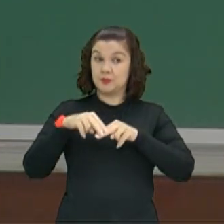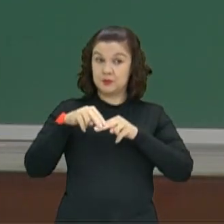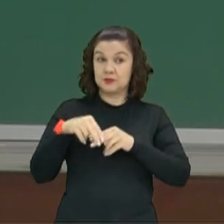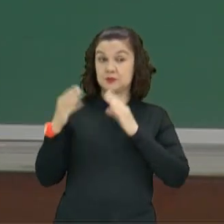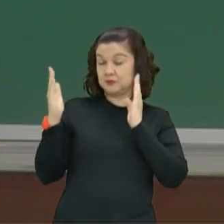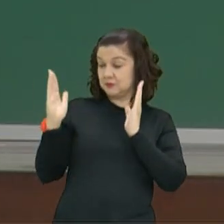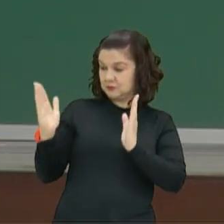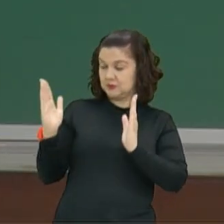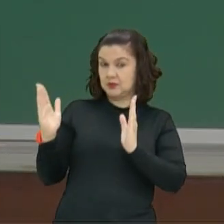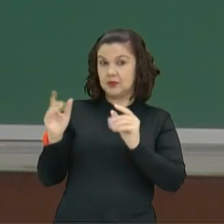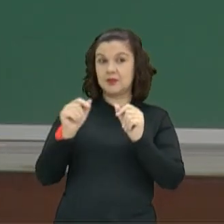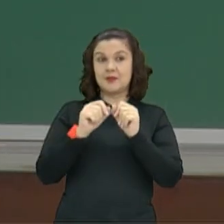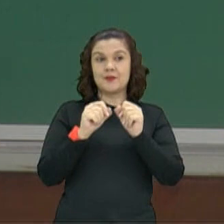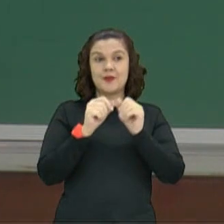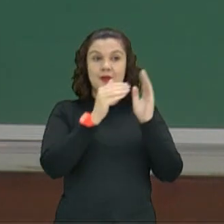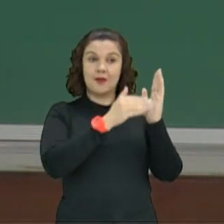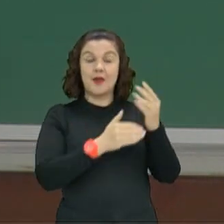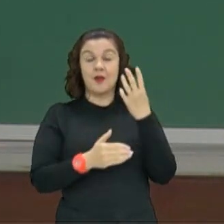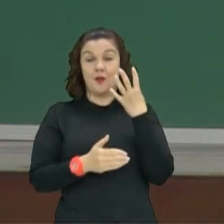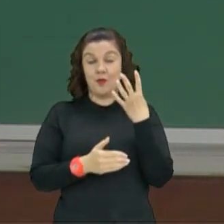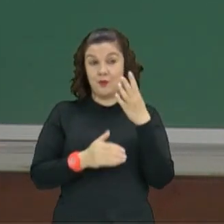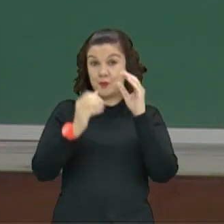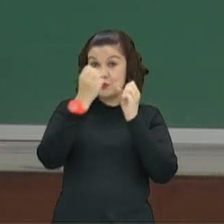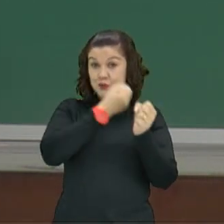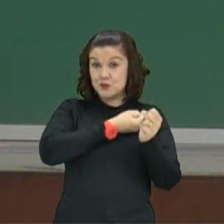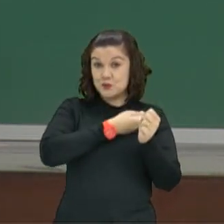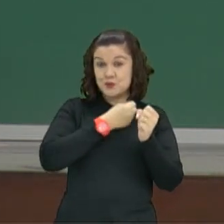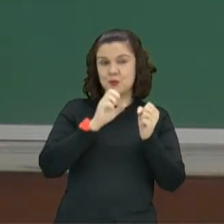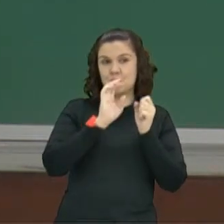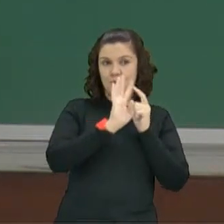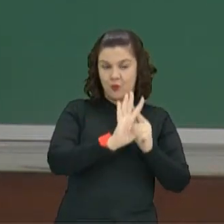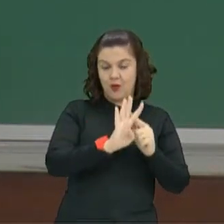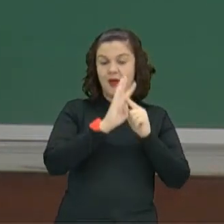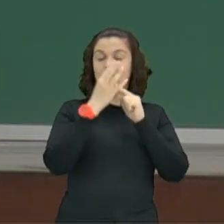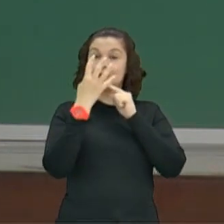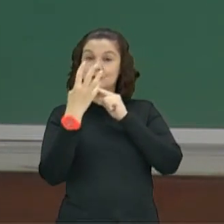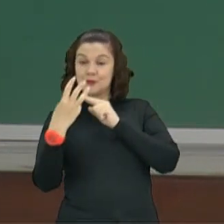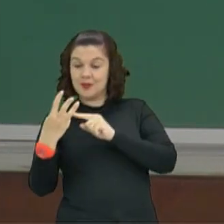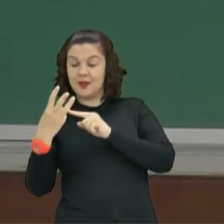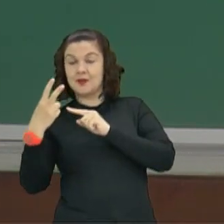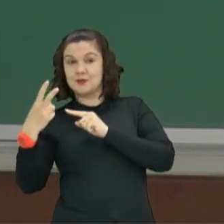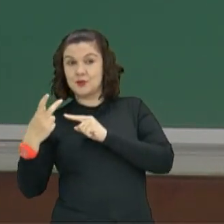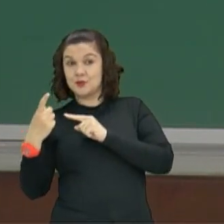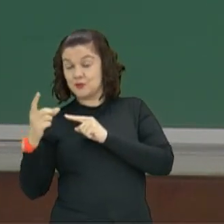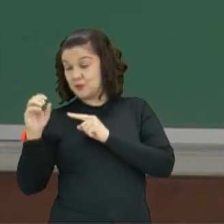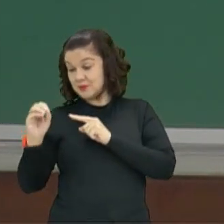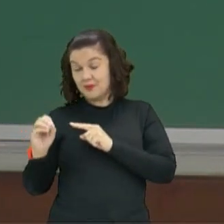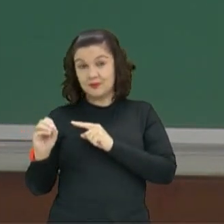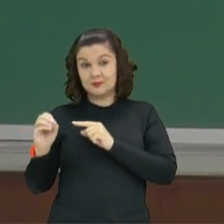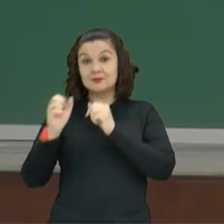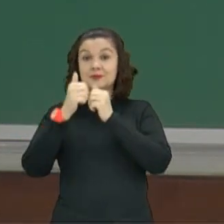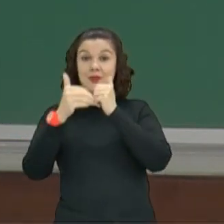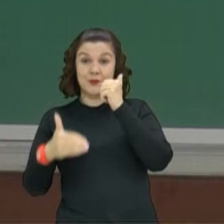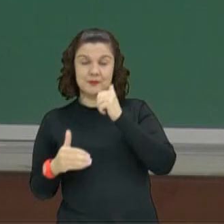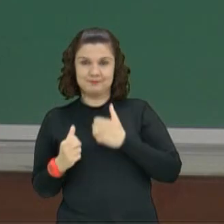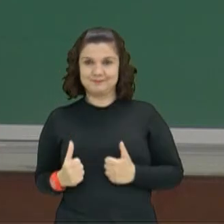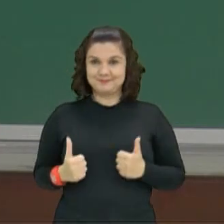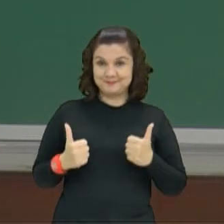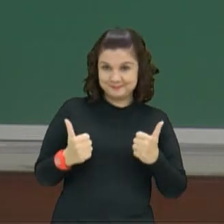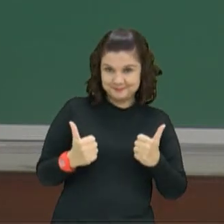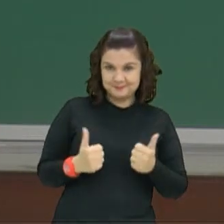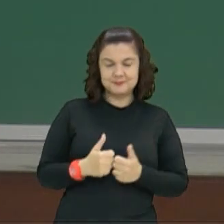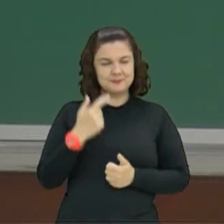eu tenho? Que para esse x aqui, ó, os valores deles é 4, 3, 2 e 1 e 0, que satisfazem.